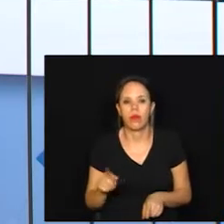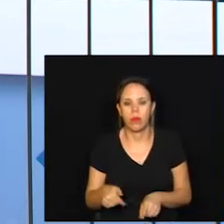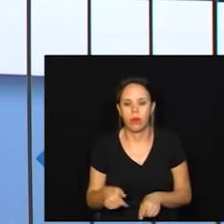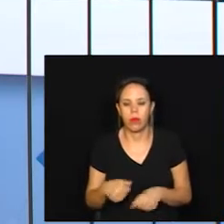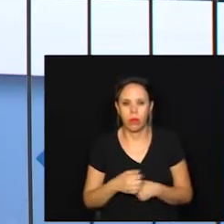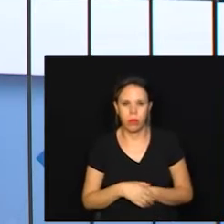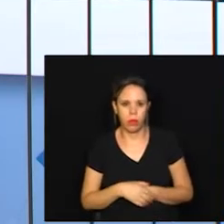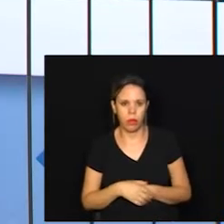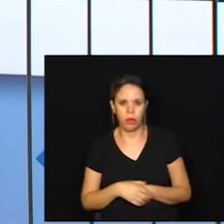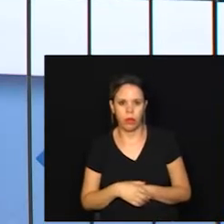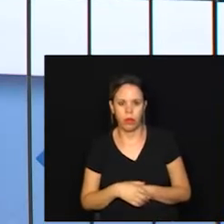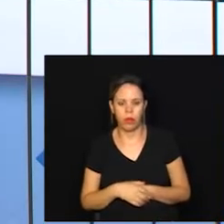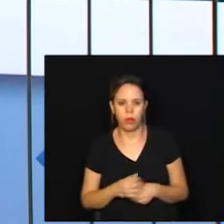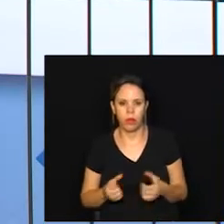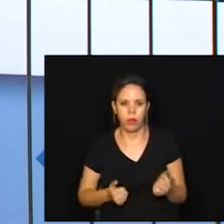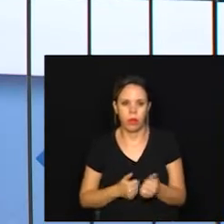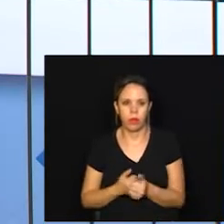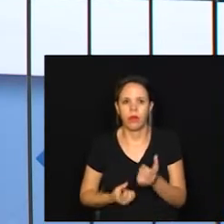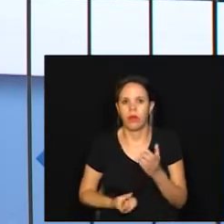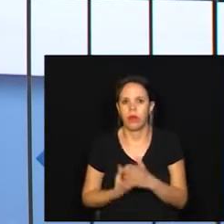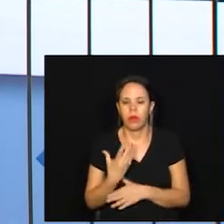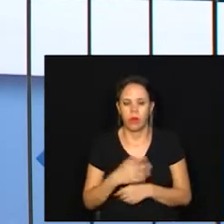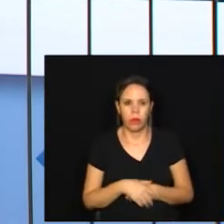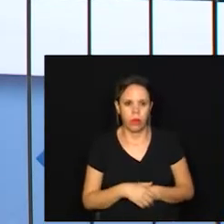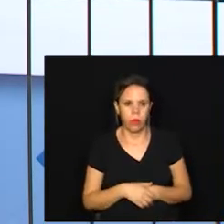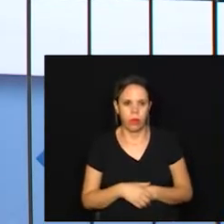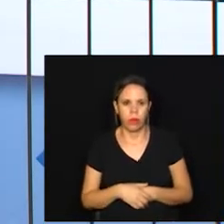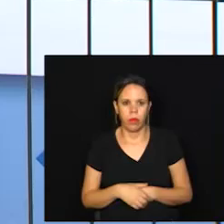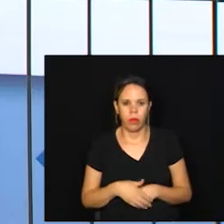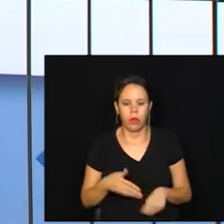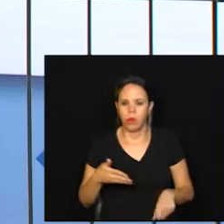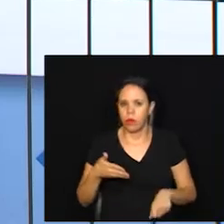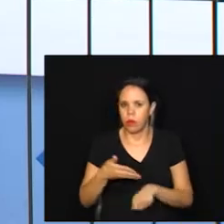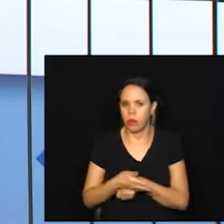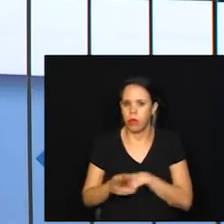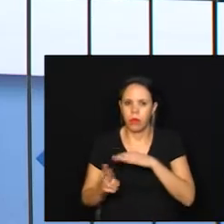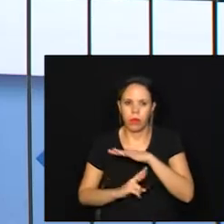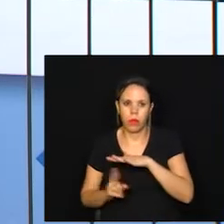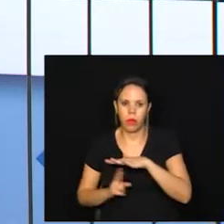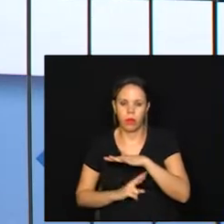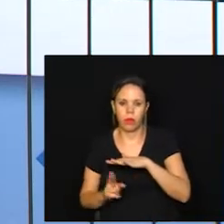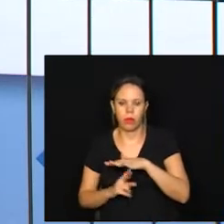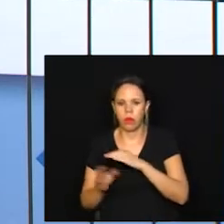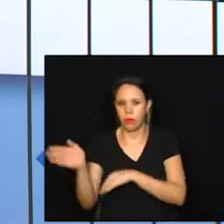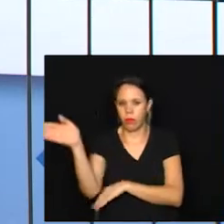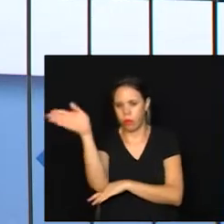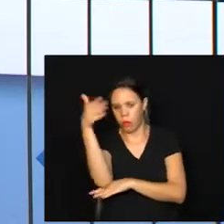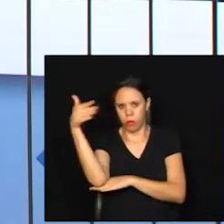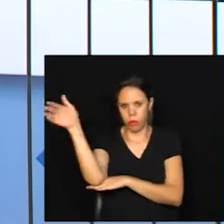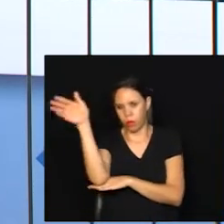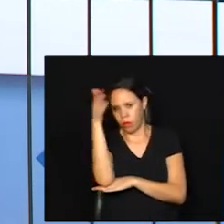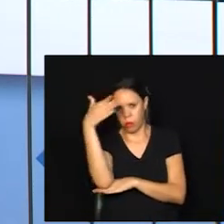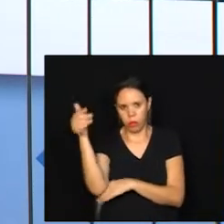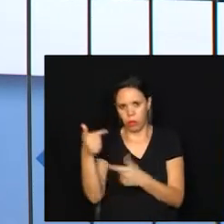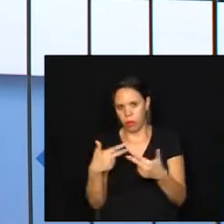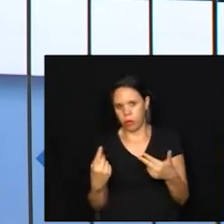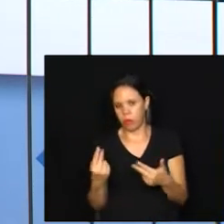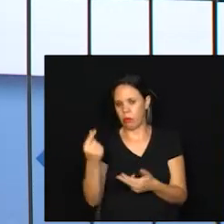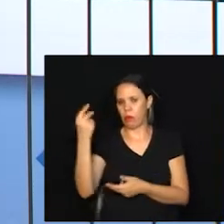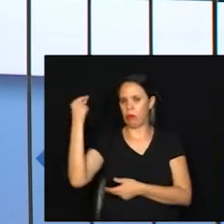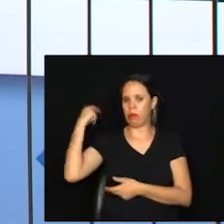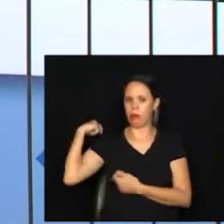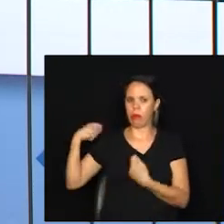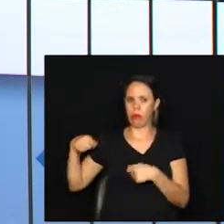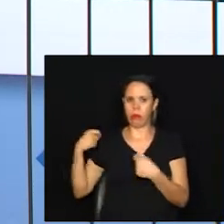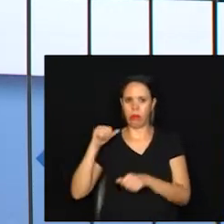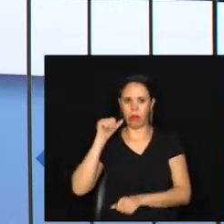vai acompanhar a criação do acesso à rodovia dos Bandeirantes. A gente tem uma demanda antiga para